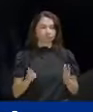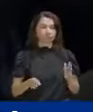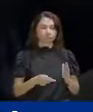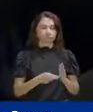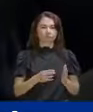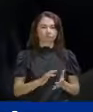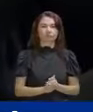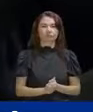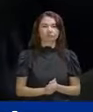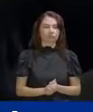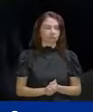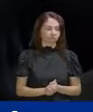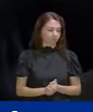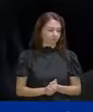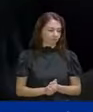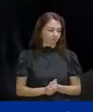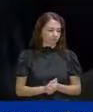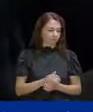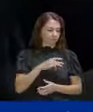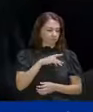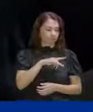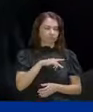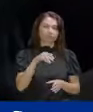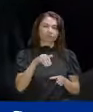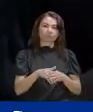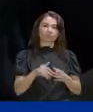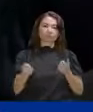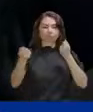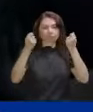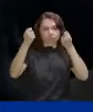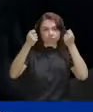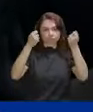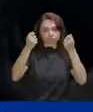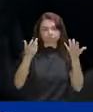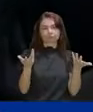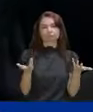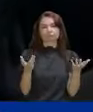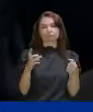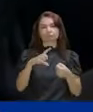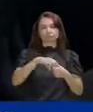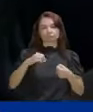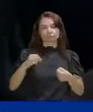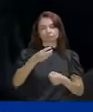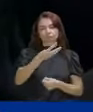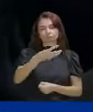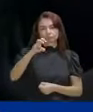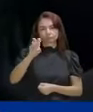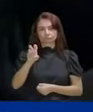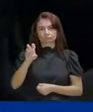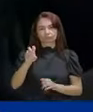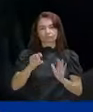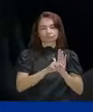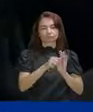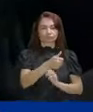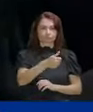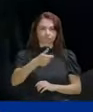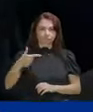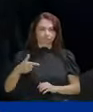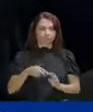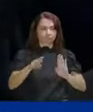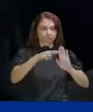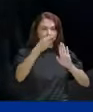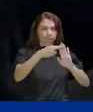É fundamental esclarecer que foco na juíza Tina Souza. O comando do artigo 35, parágrafo 12